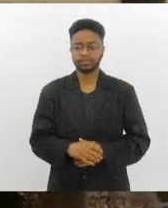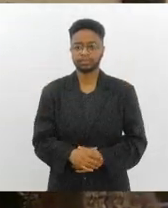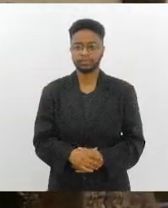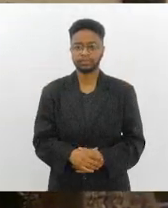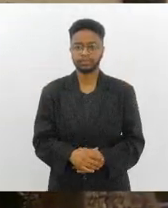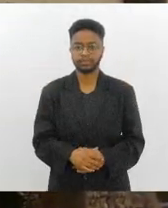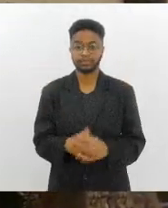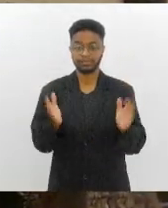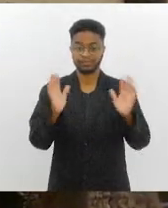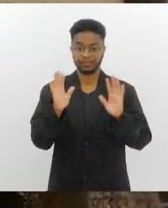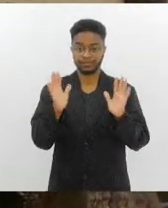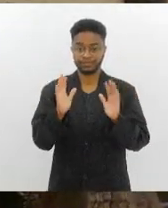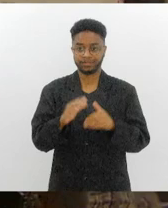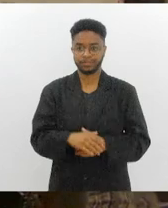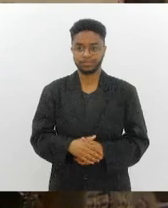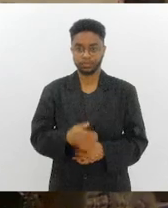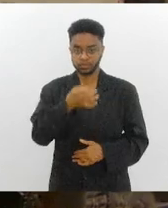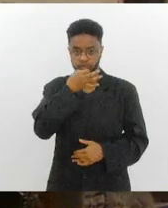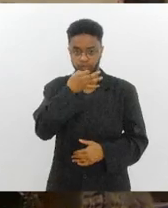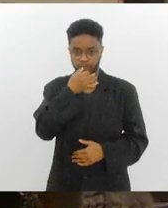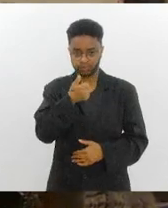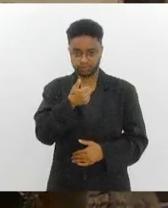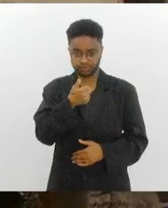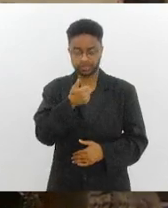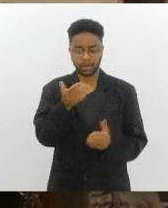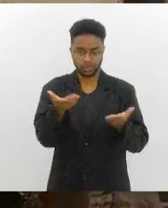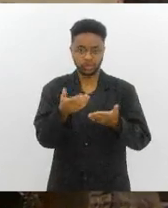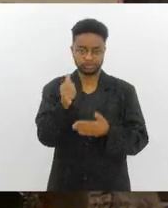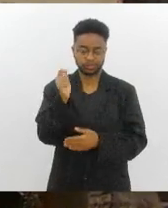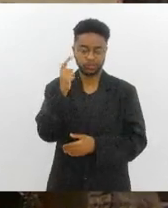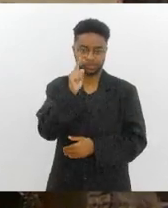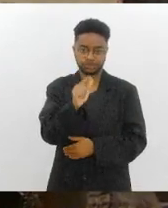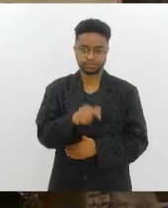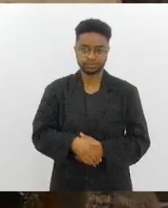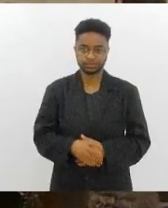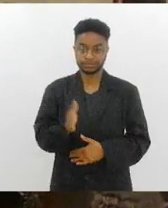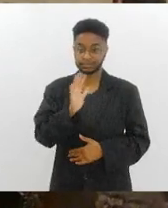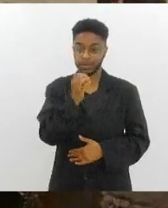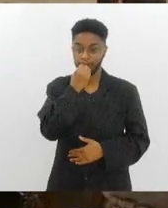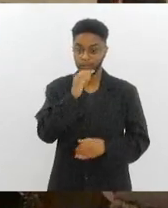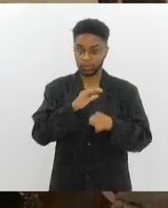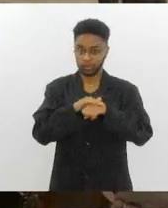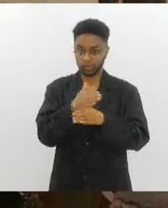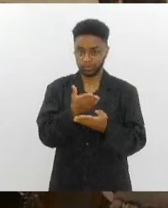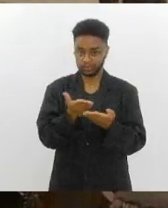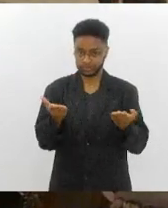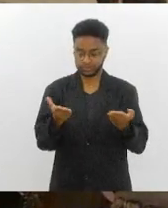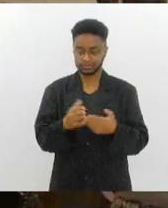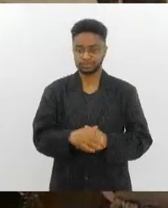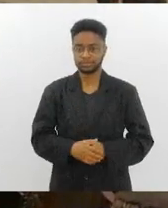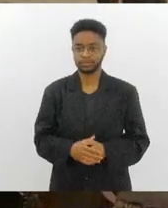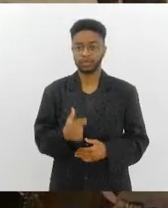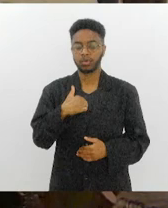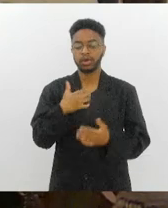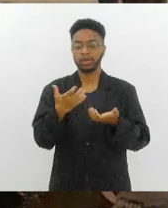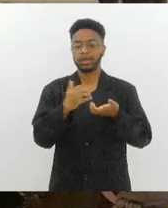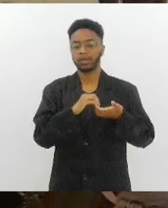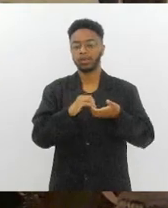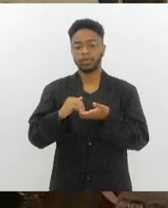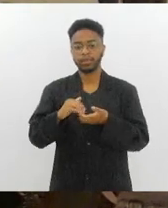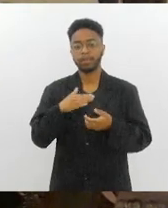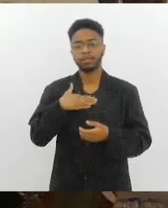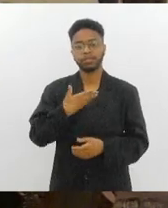Olá, boa... Som? Acho que agora foi, né? Olá, boa noite. Gostaria de saudar meus companheiros aqui